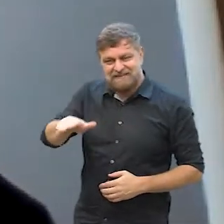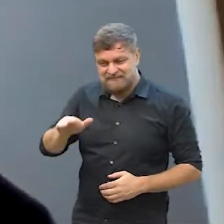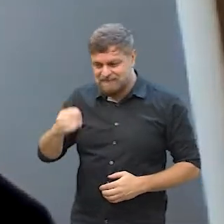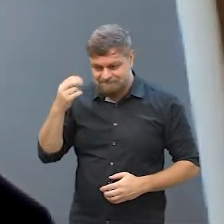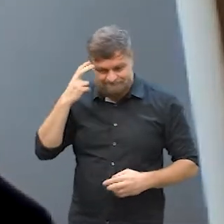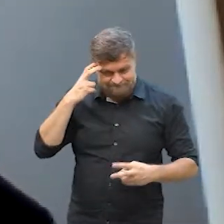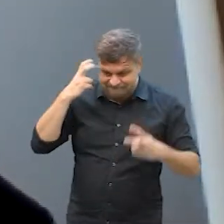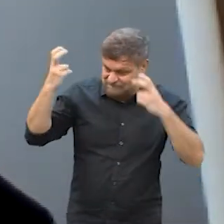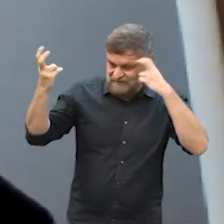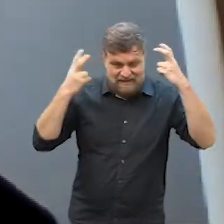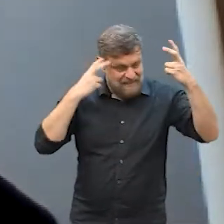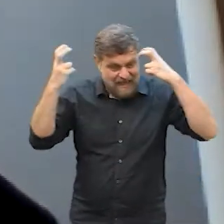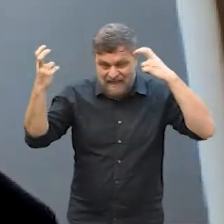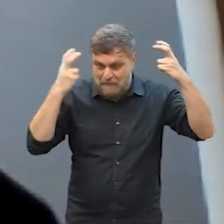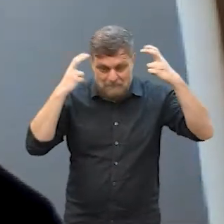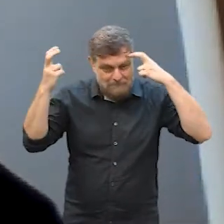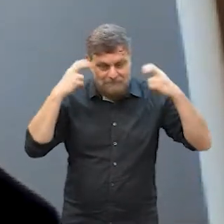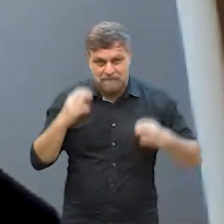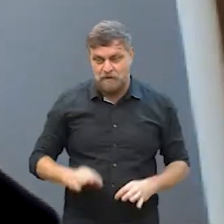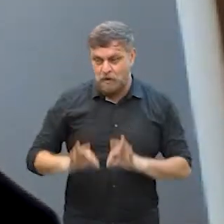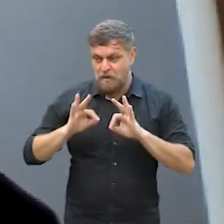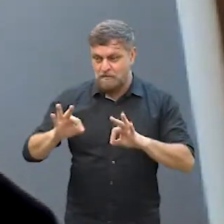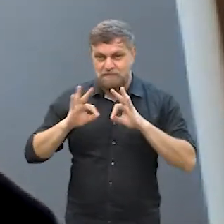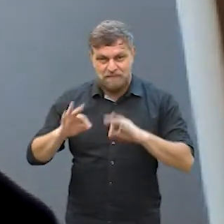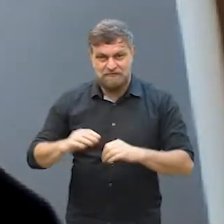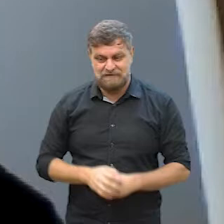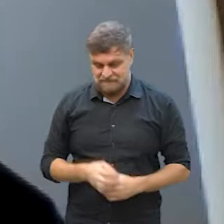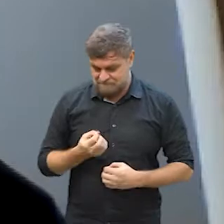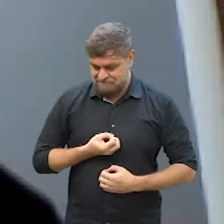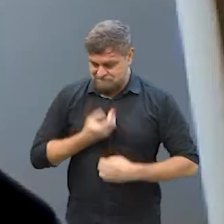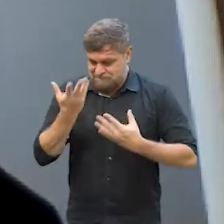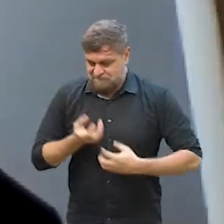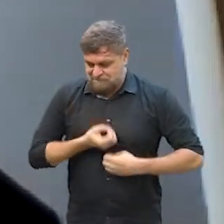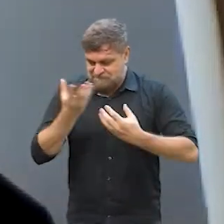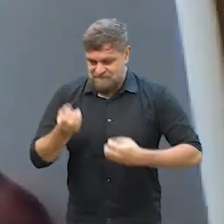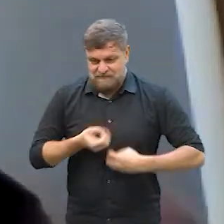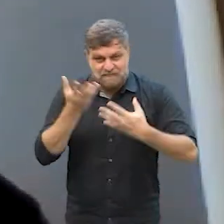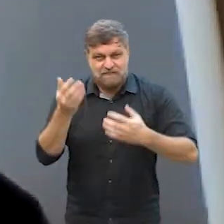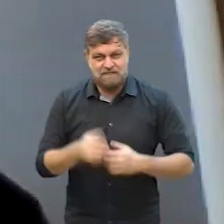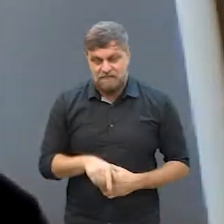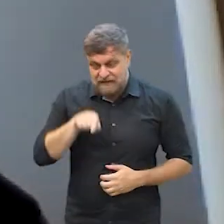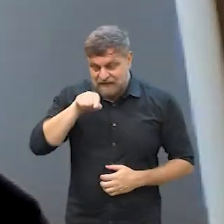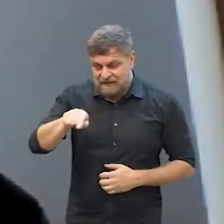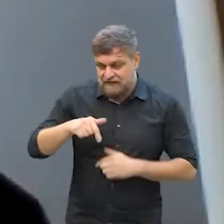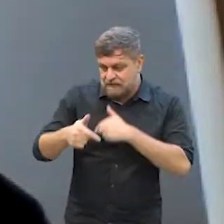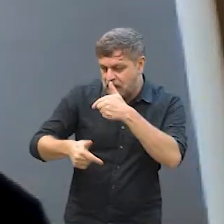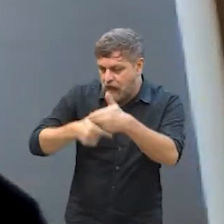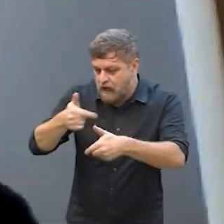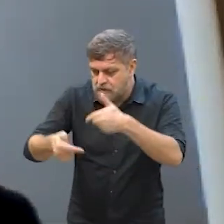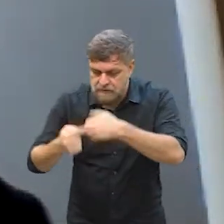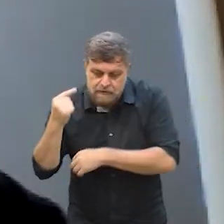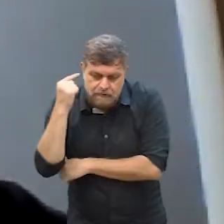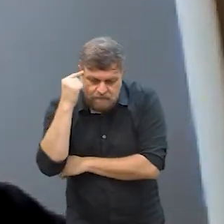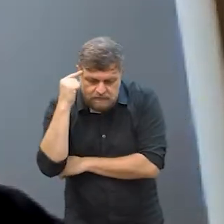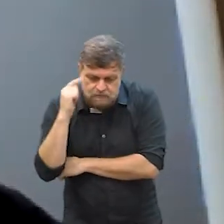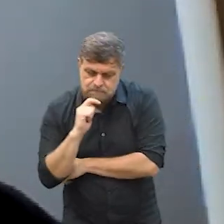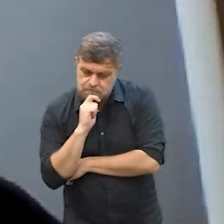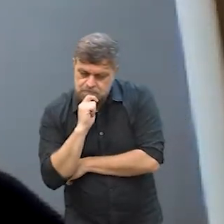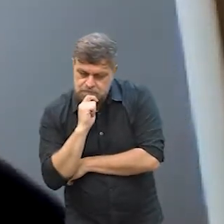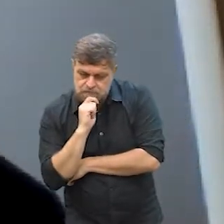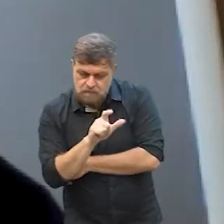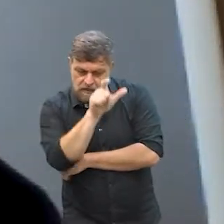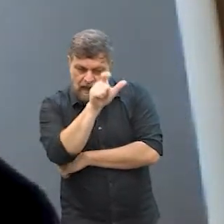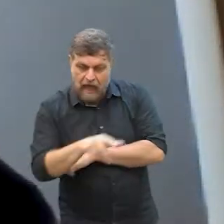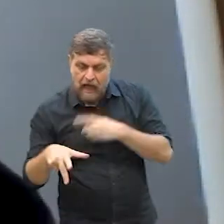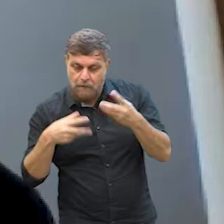com a criatividade máxima ali, né? A flor da pele. E eles trabalham esses produtos pensando em